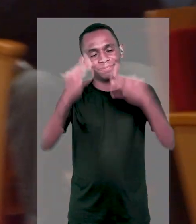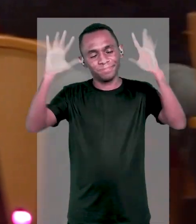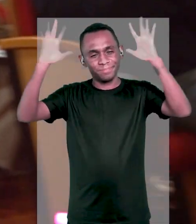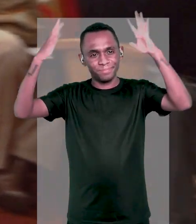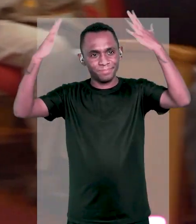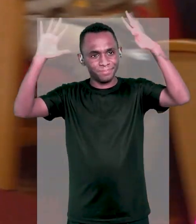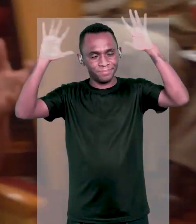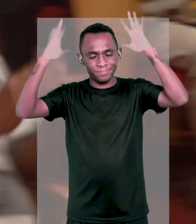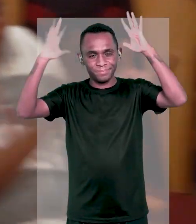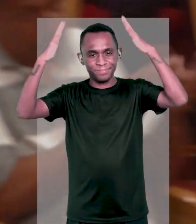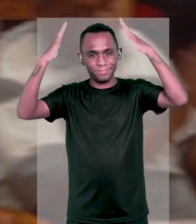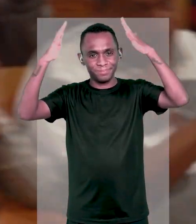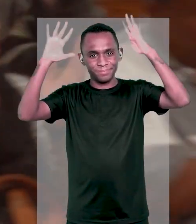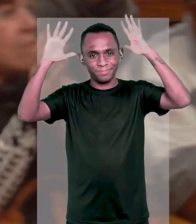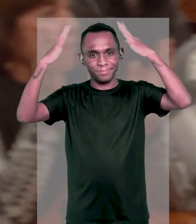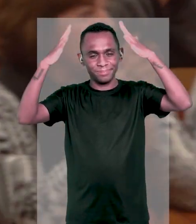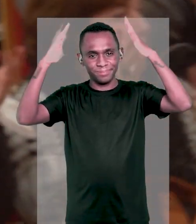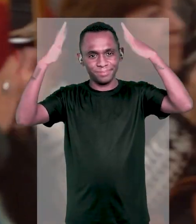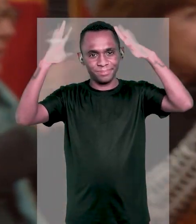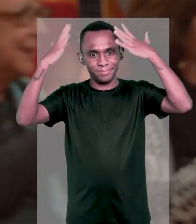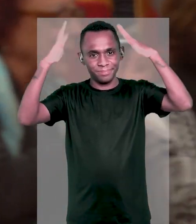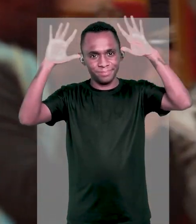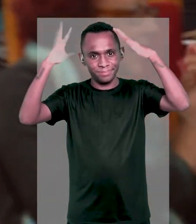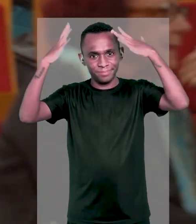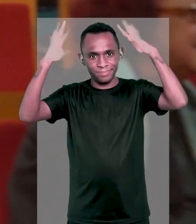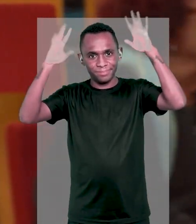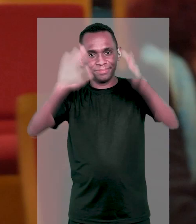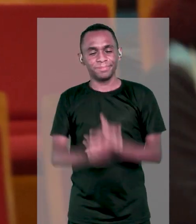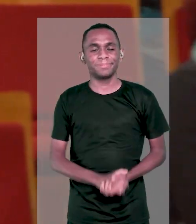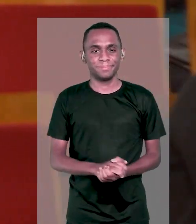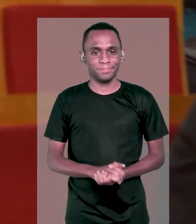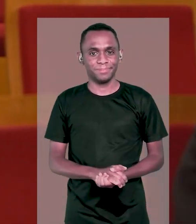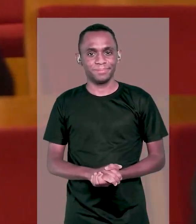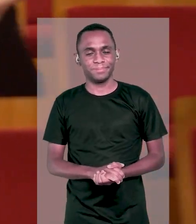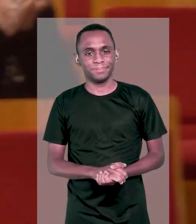a plateia aplaude efusivamente o encerramento da palestra